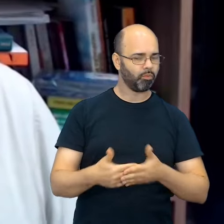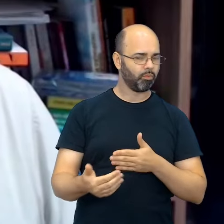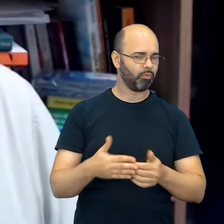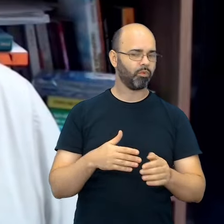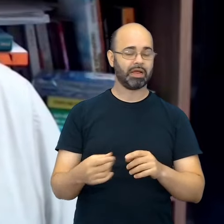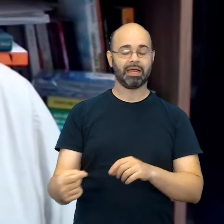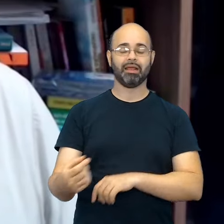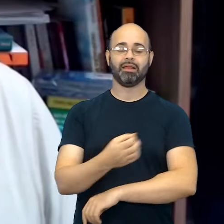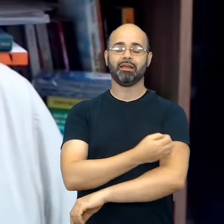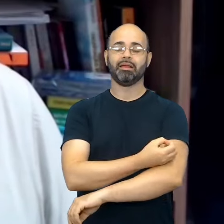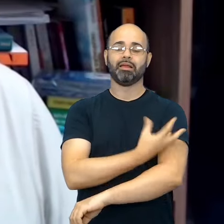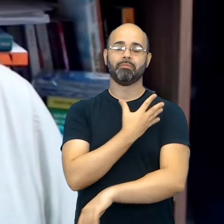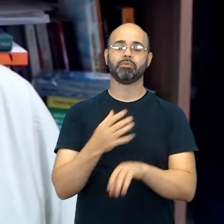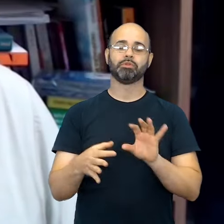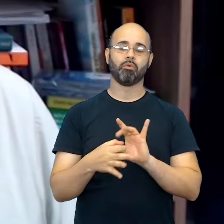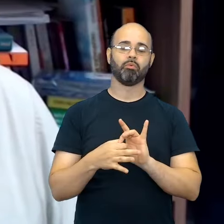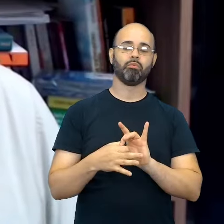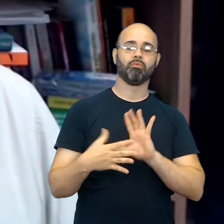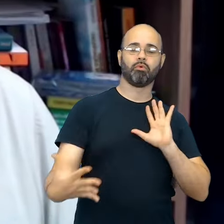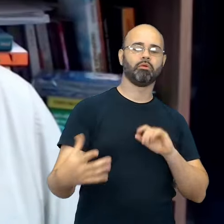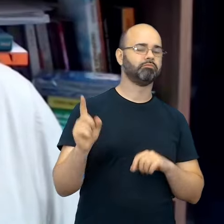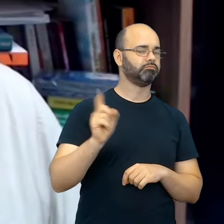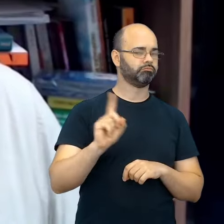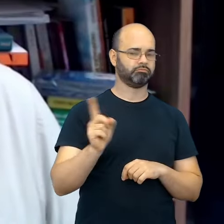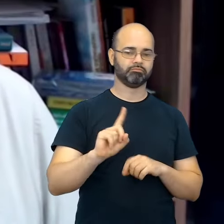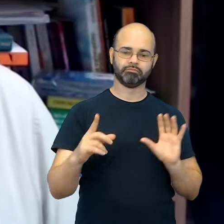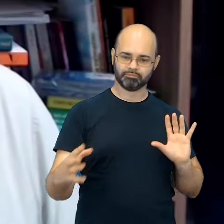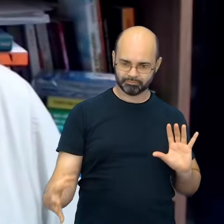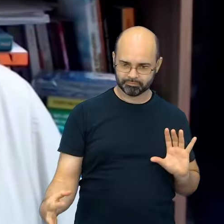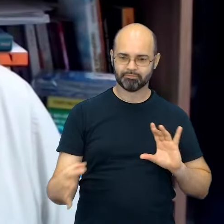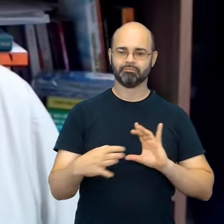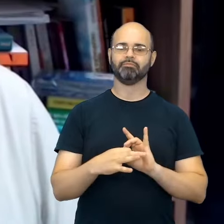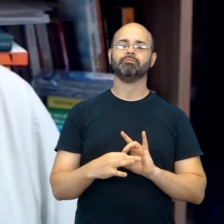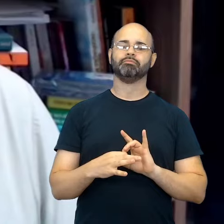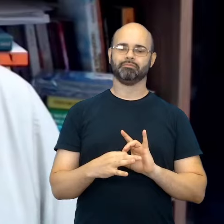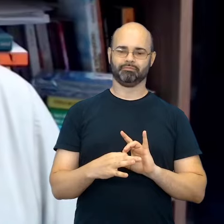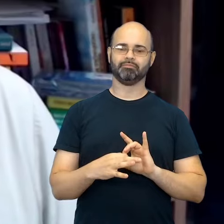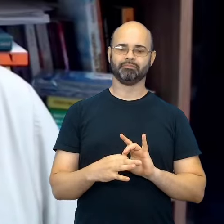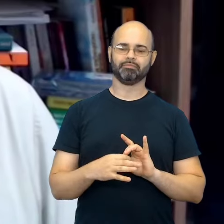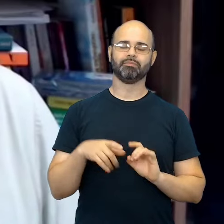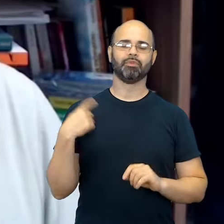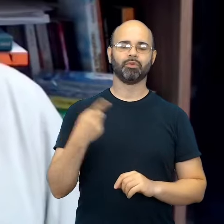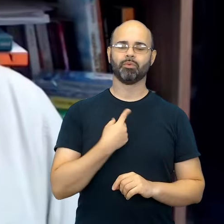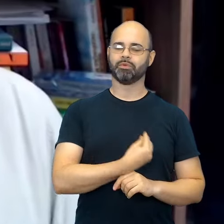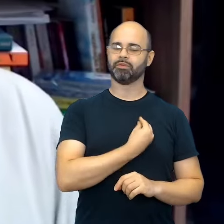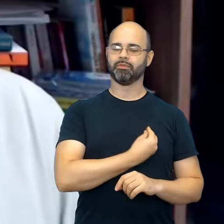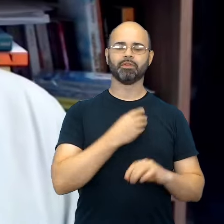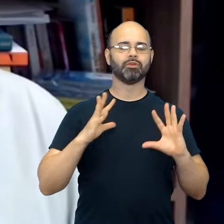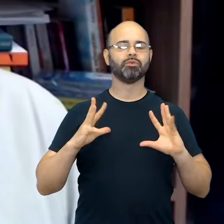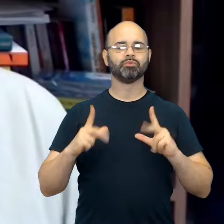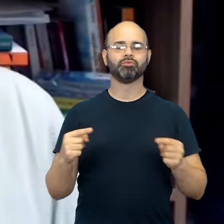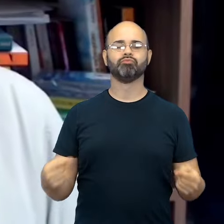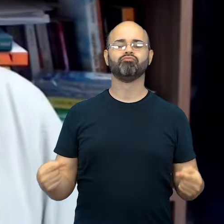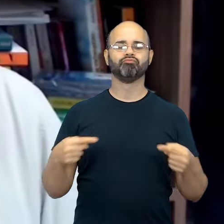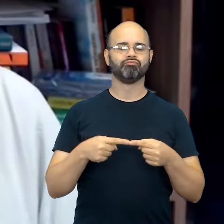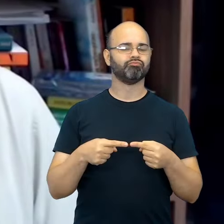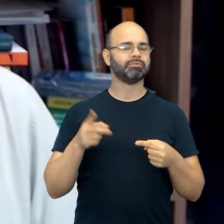de emoção, né? Então, todo o nosso movimento de vida, ele é associado e ele é